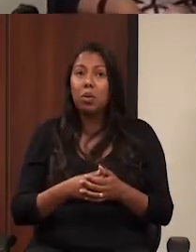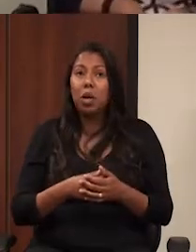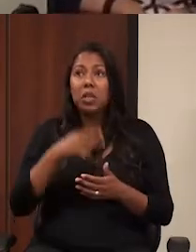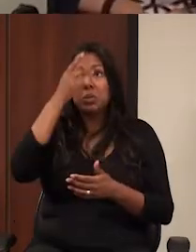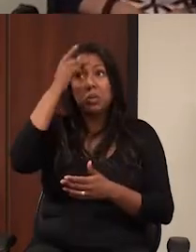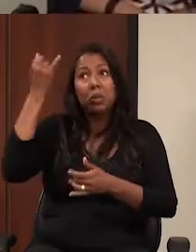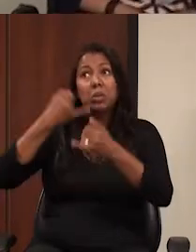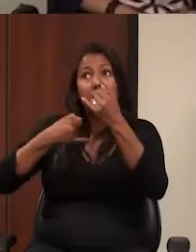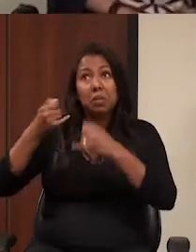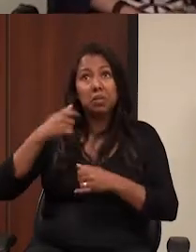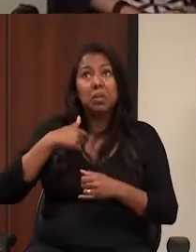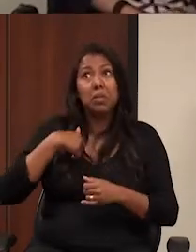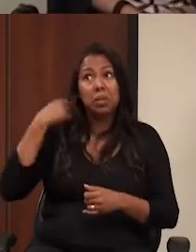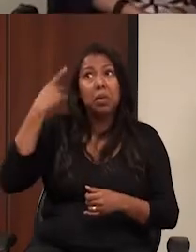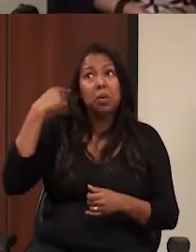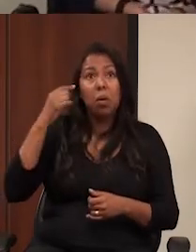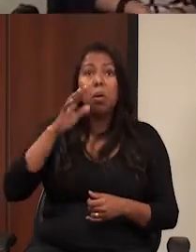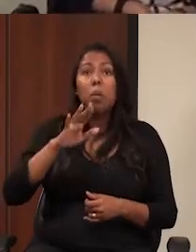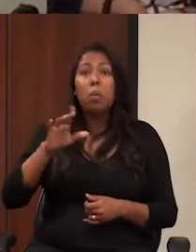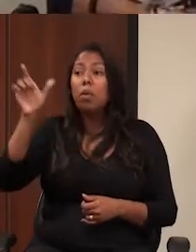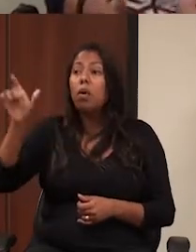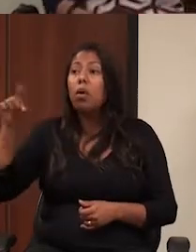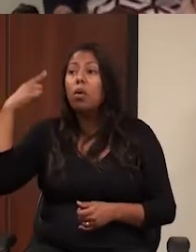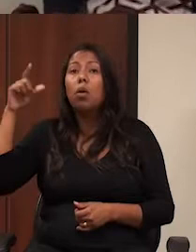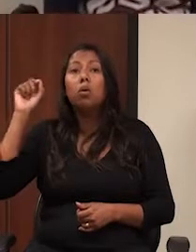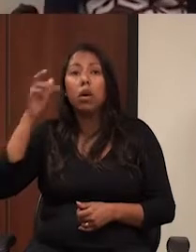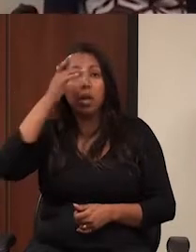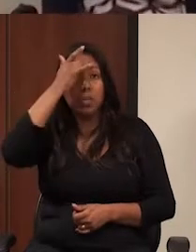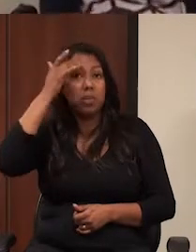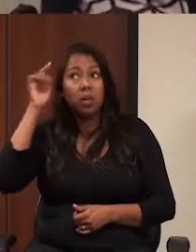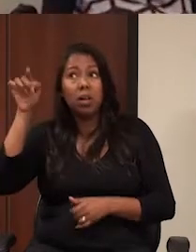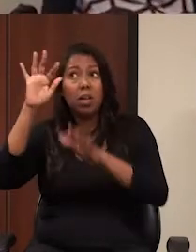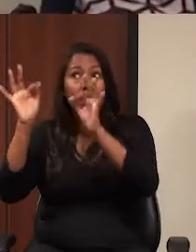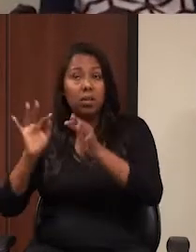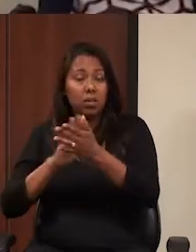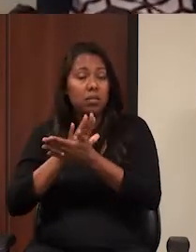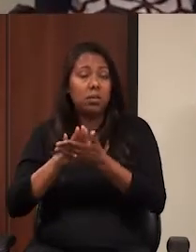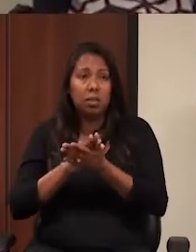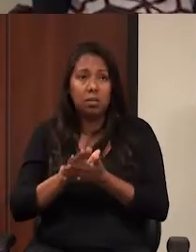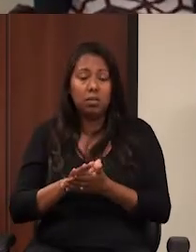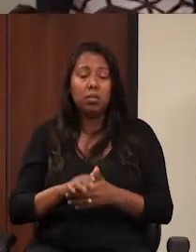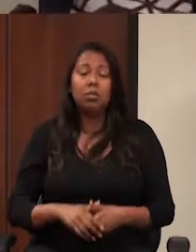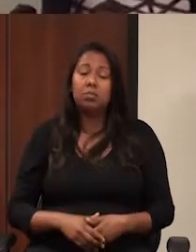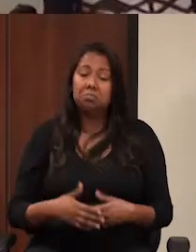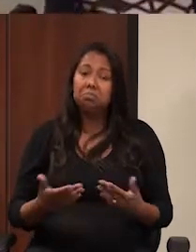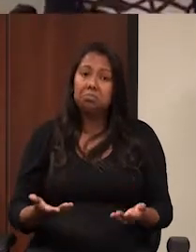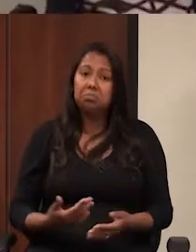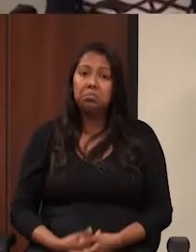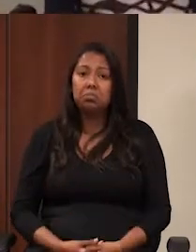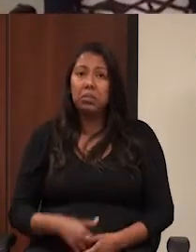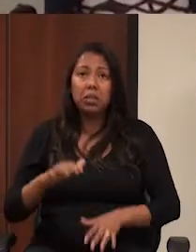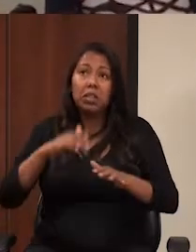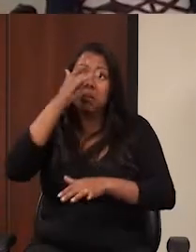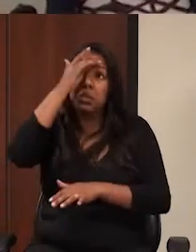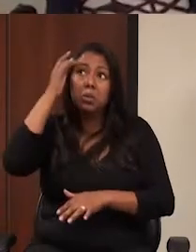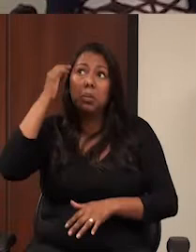louco é quem diz e não é feliz. E assim nós vivemos assim às vezes, em contradição com nossos pensamentos, e aí algumas pessoas nos acham loucos